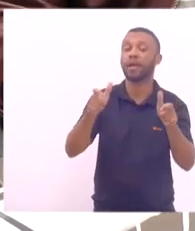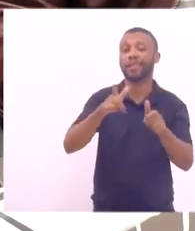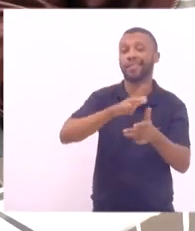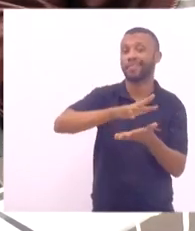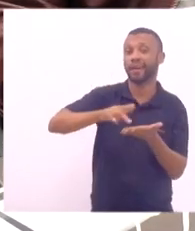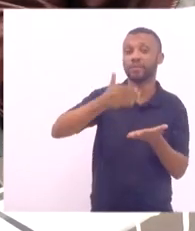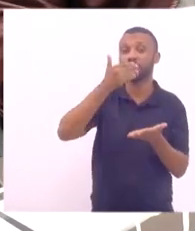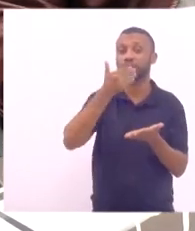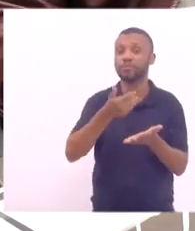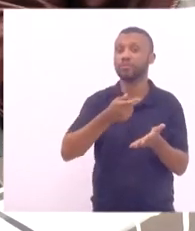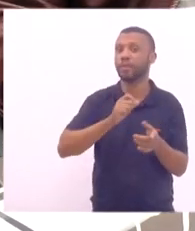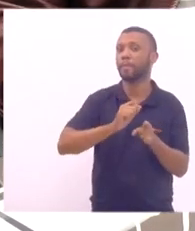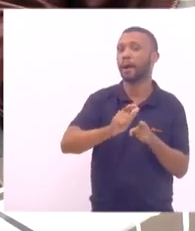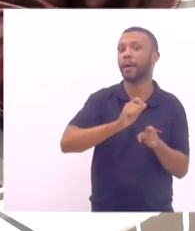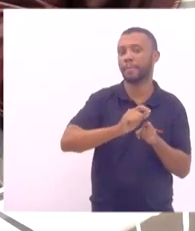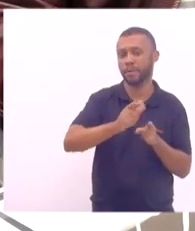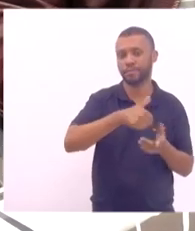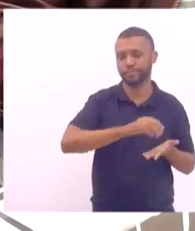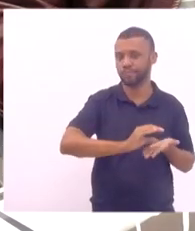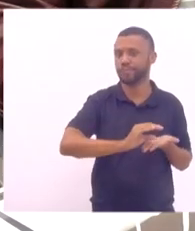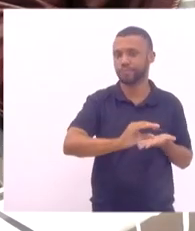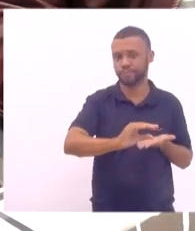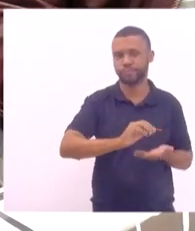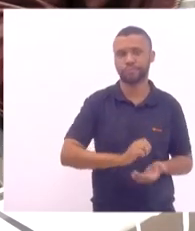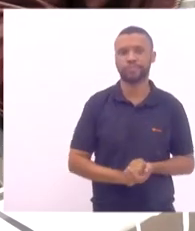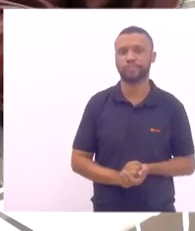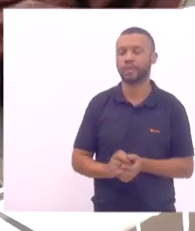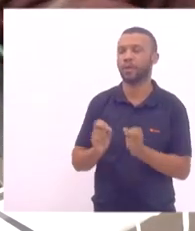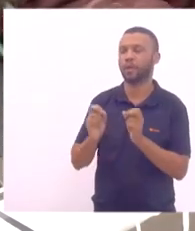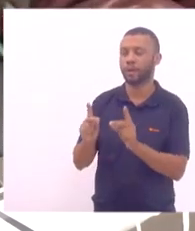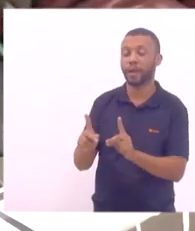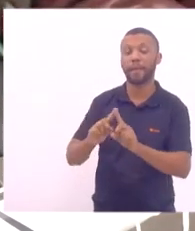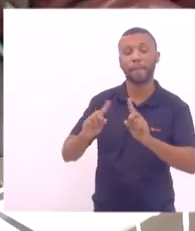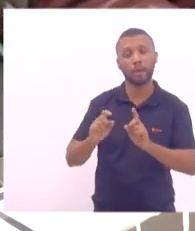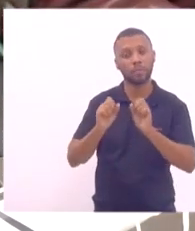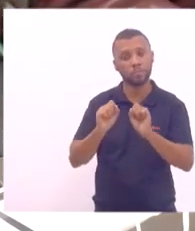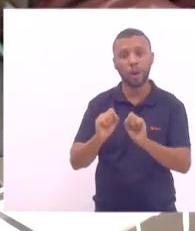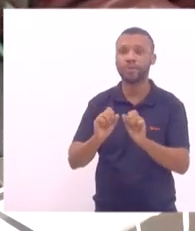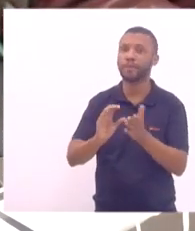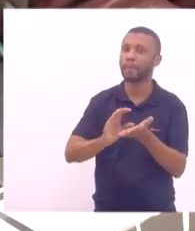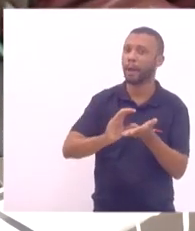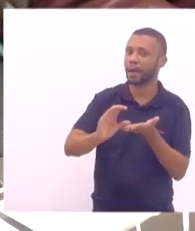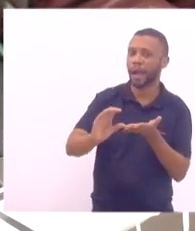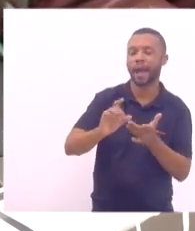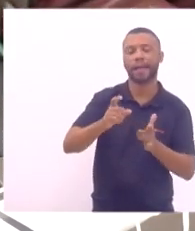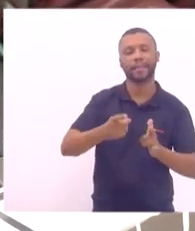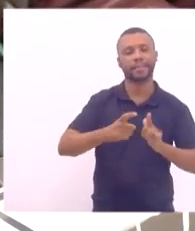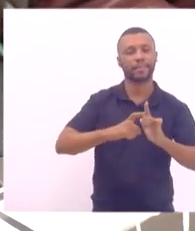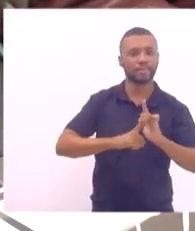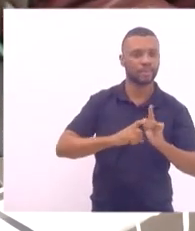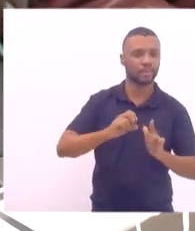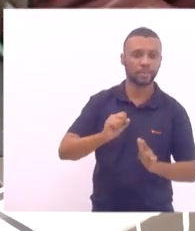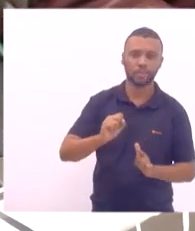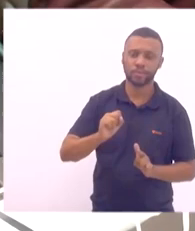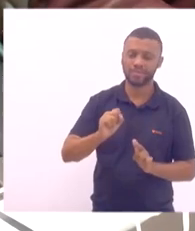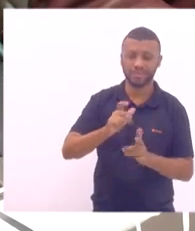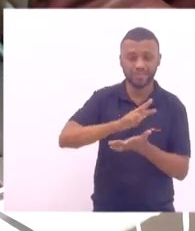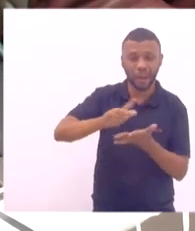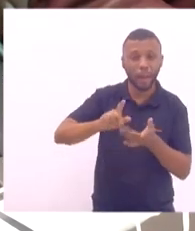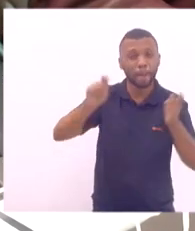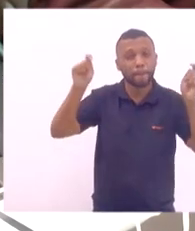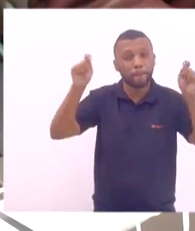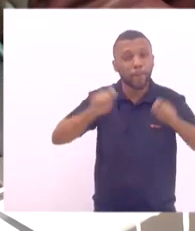desculpe, de a modalidade de pagamento. Pode pagar em superávit, poderão, pode pagar, poderão. E tudo poderão,